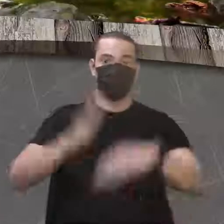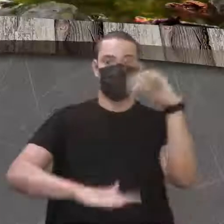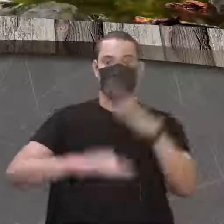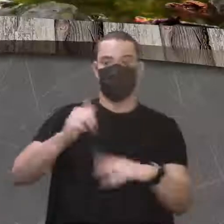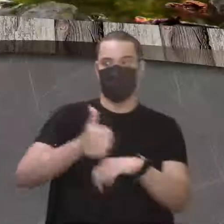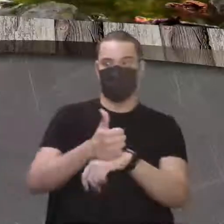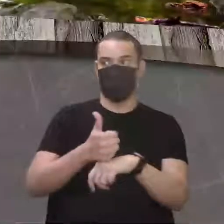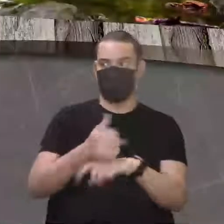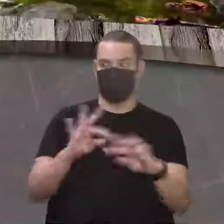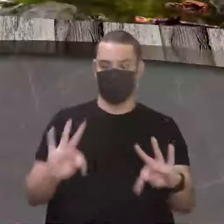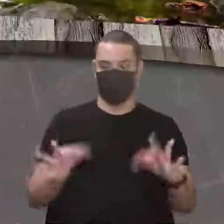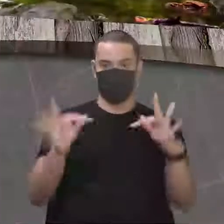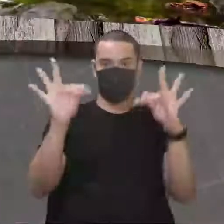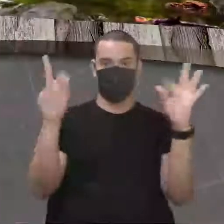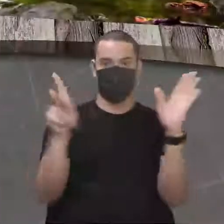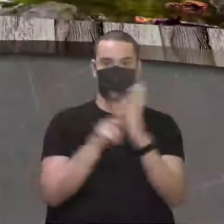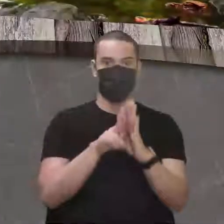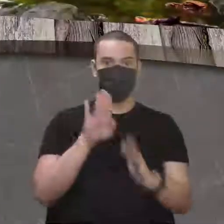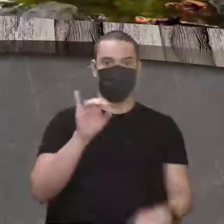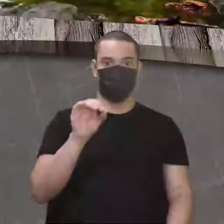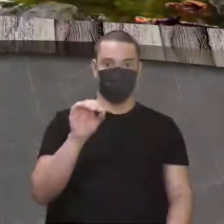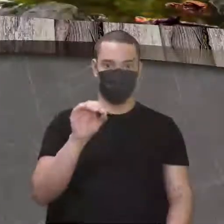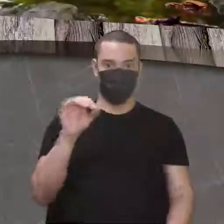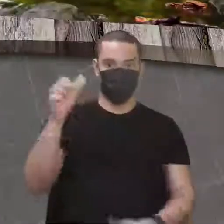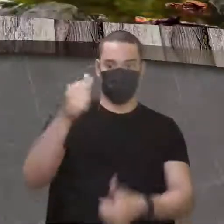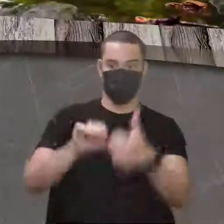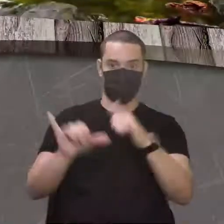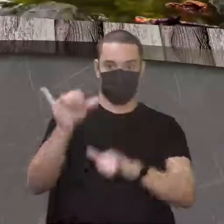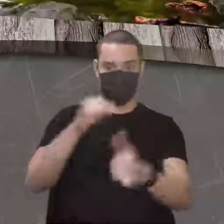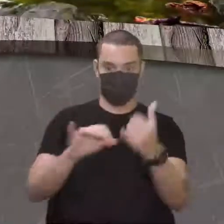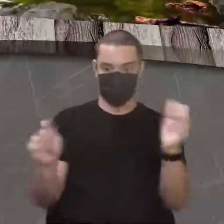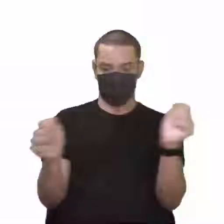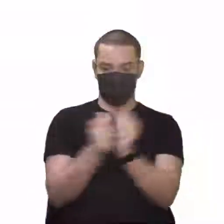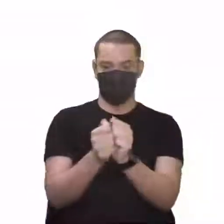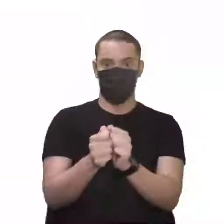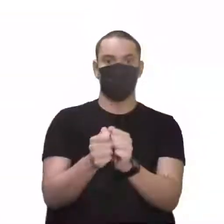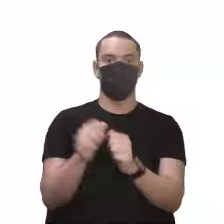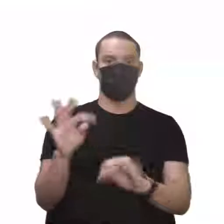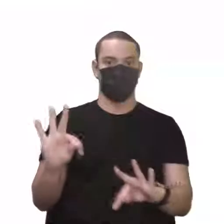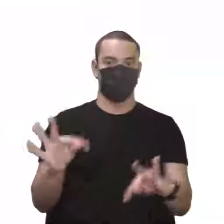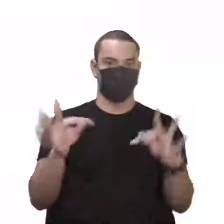técnicas de biotecnologia, tá bom? Vamos seguindo?